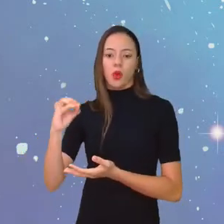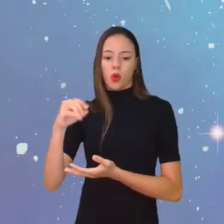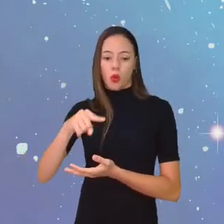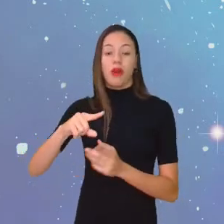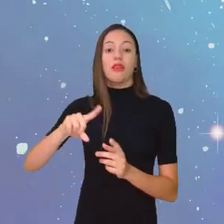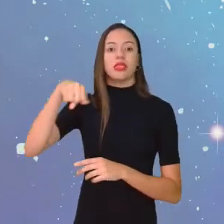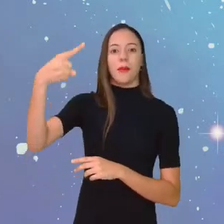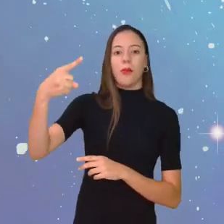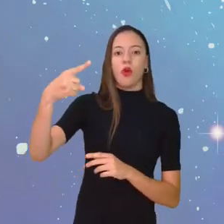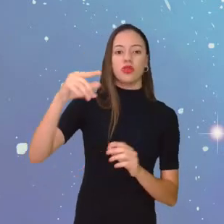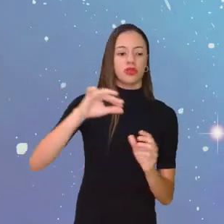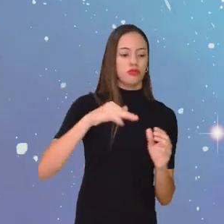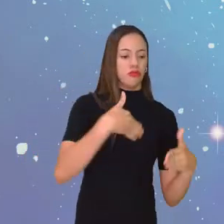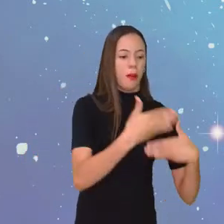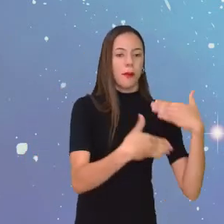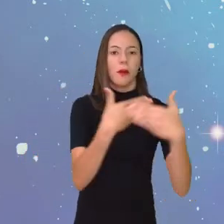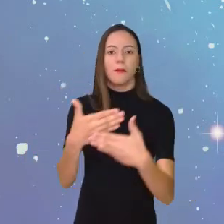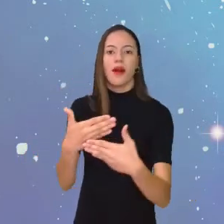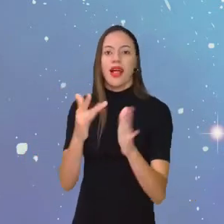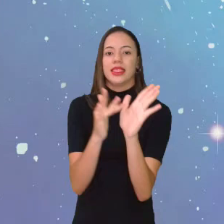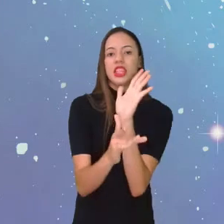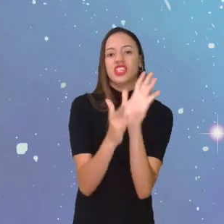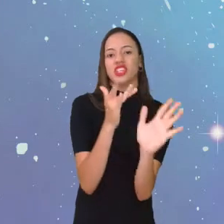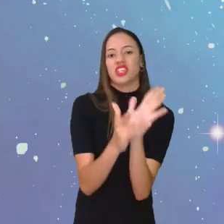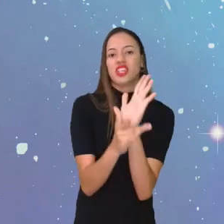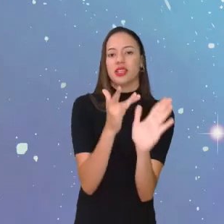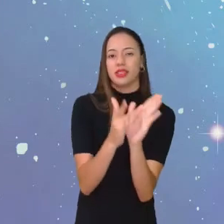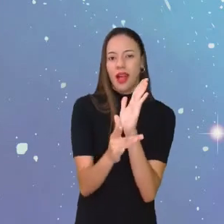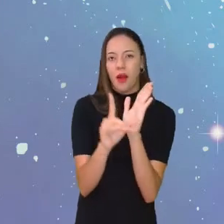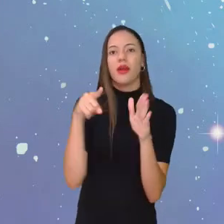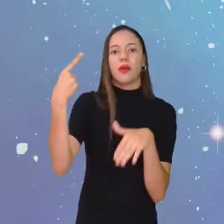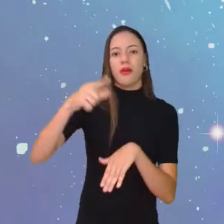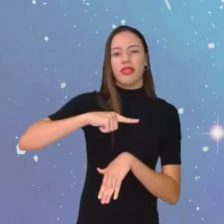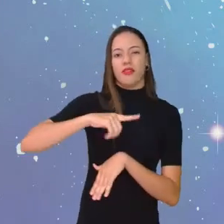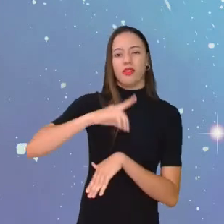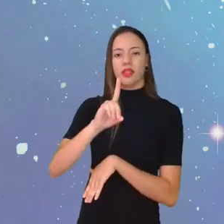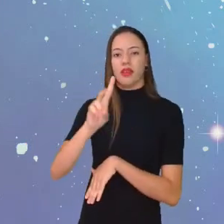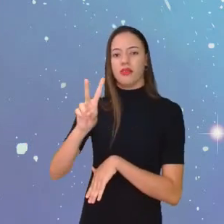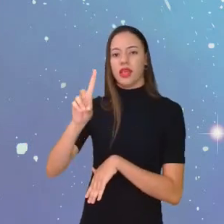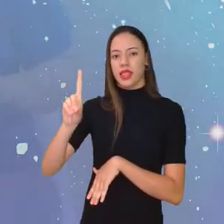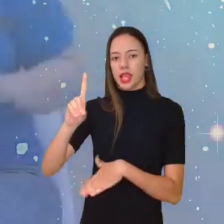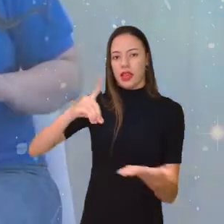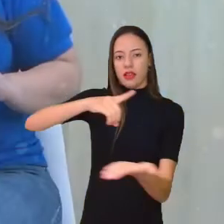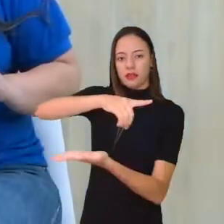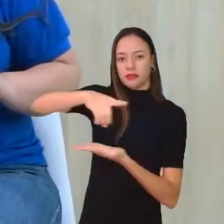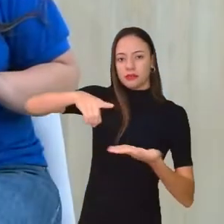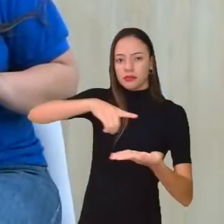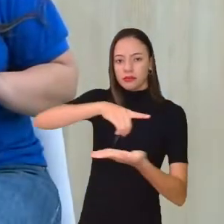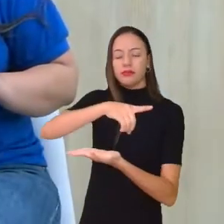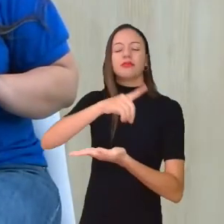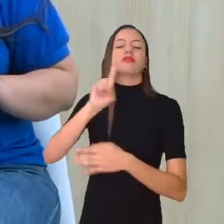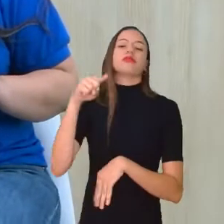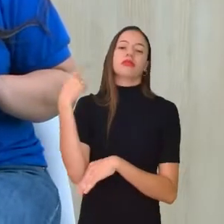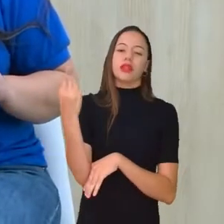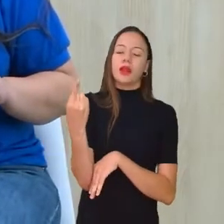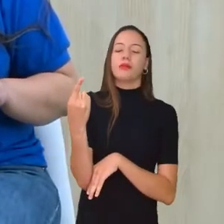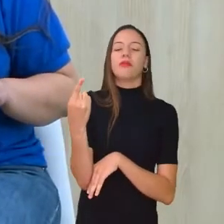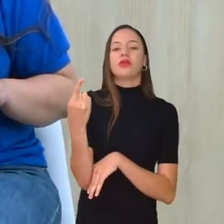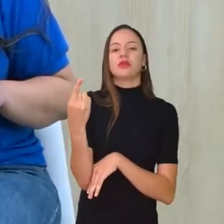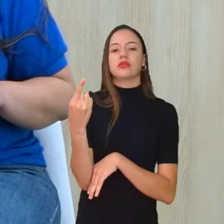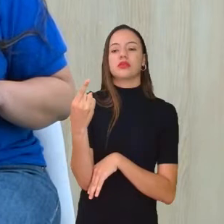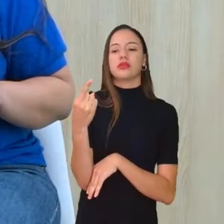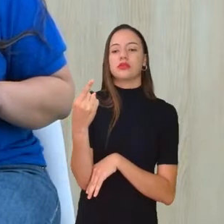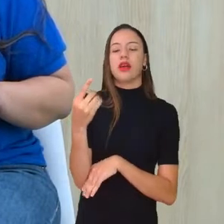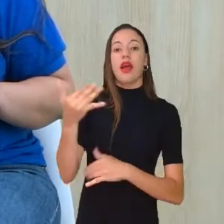foi digitalizada, aí apareceram os DVDs, né? Sim. Depois você começou a ter essas informações